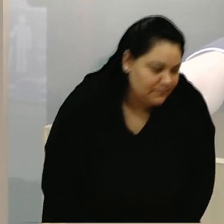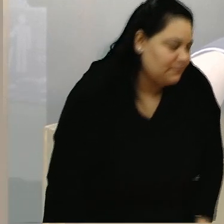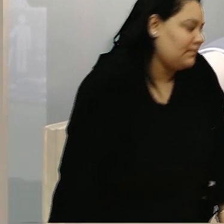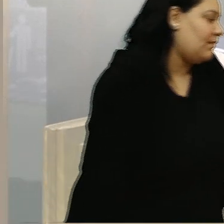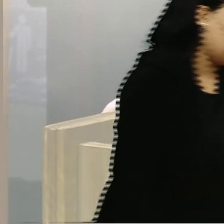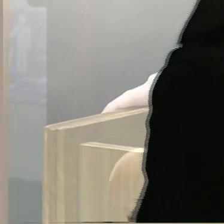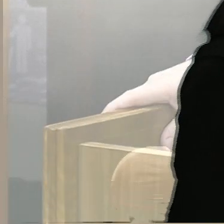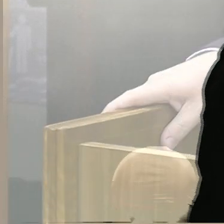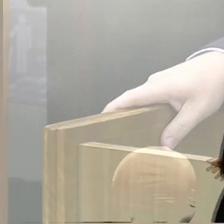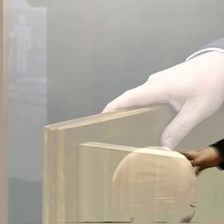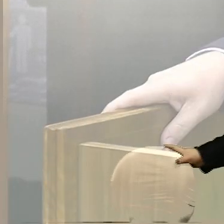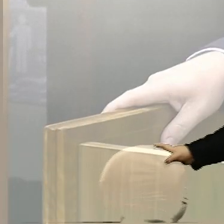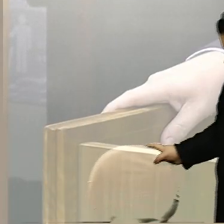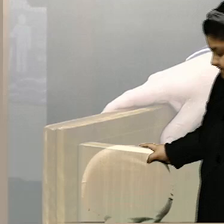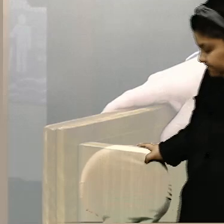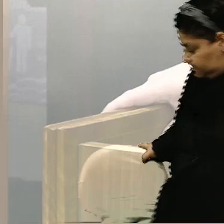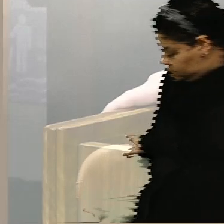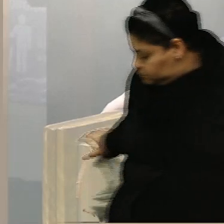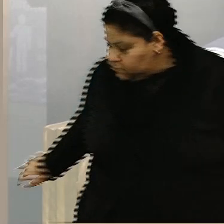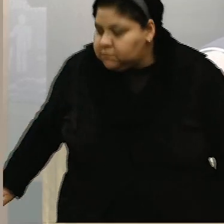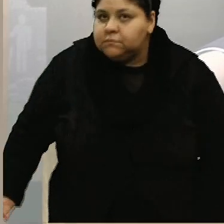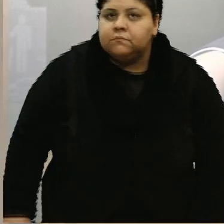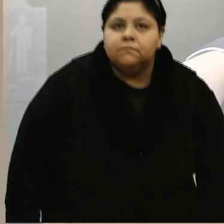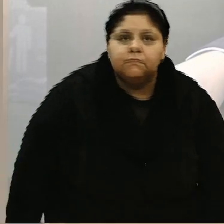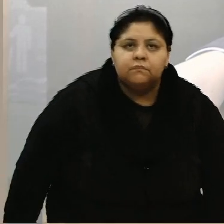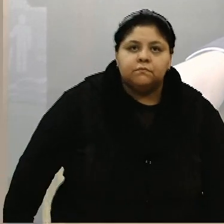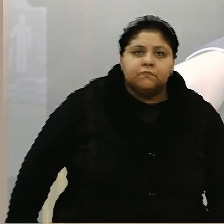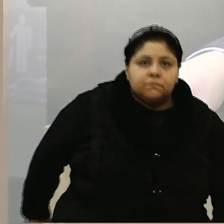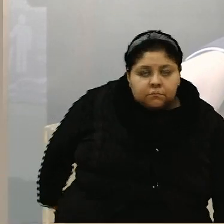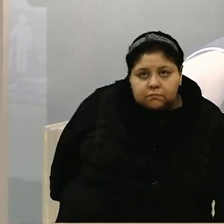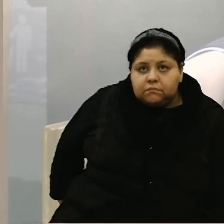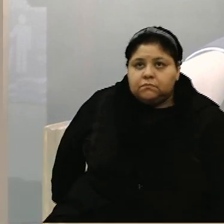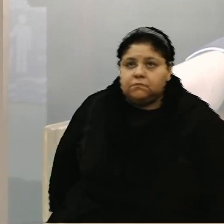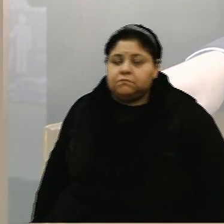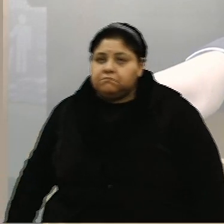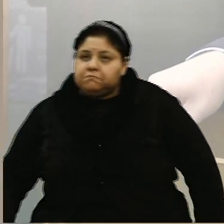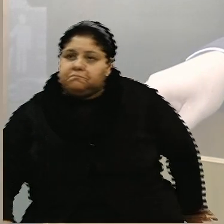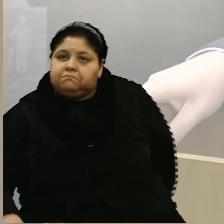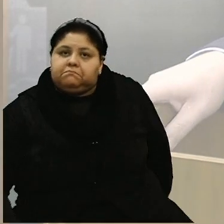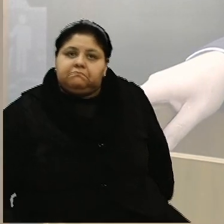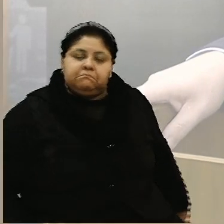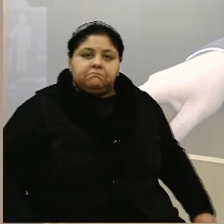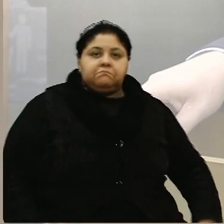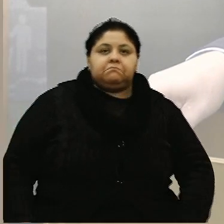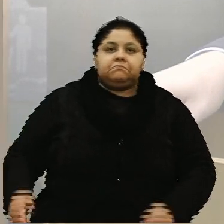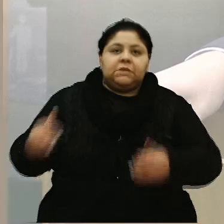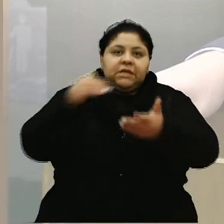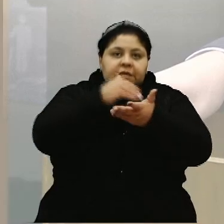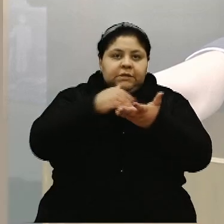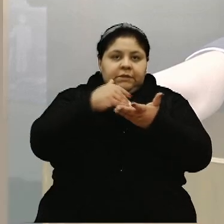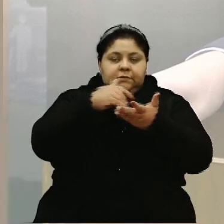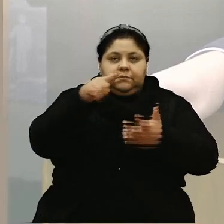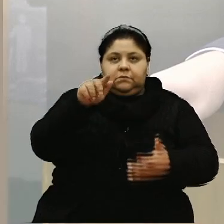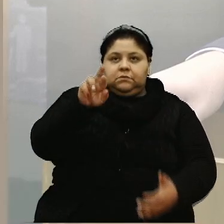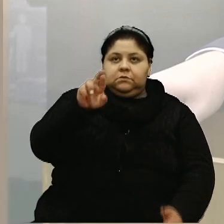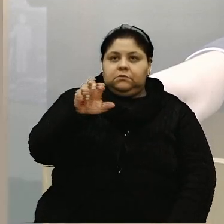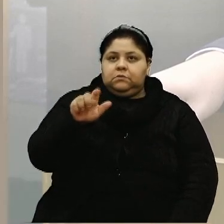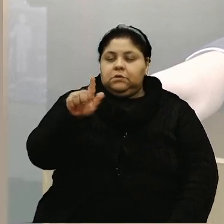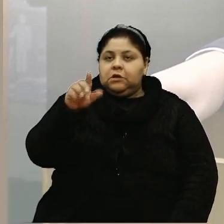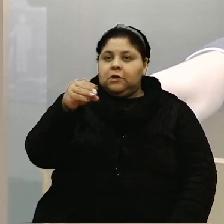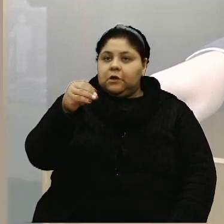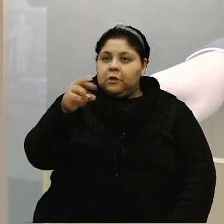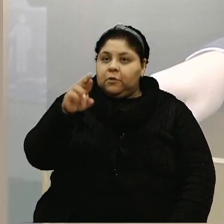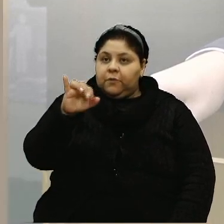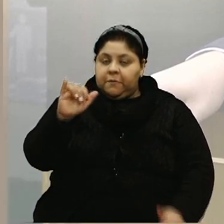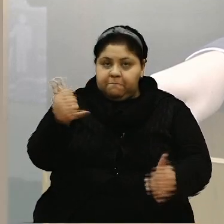aqui também da secretária Grégora, que nos informa que, como foi dito aqui, que a empresa não foi